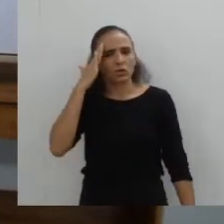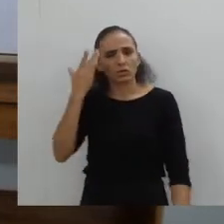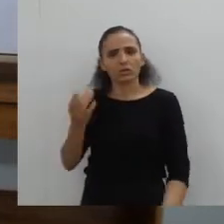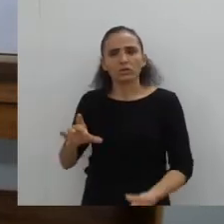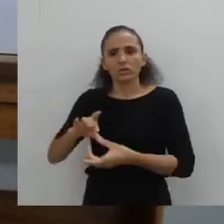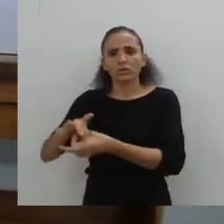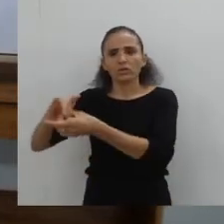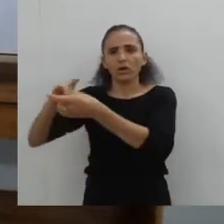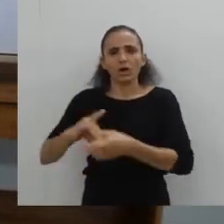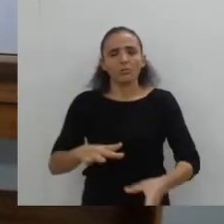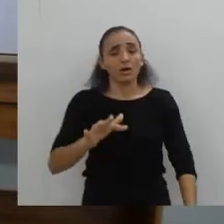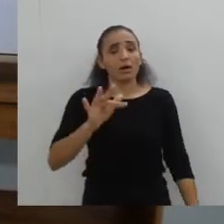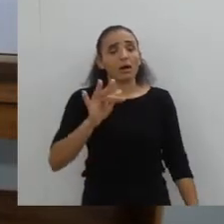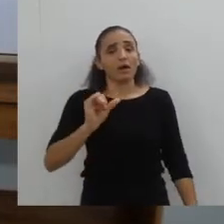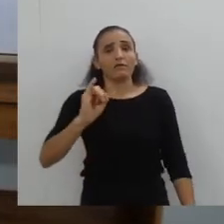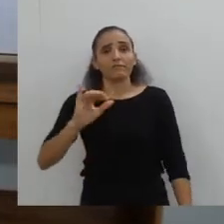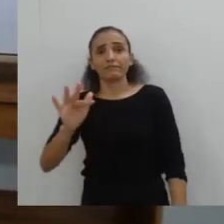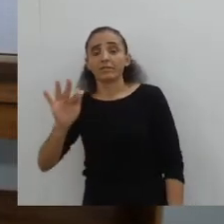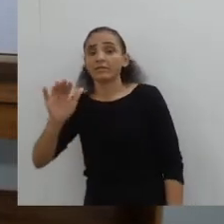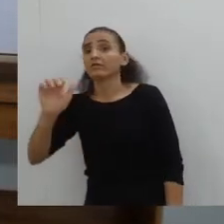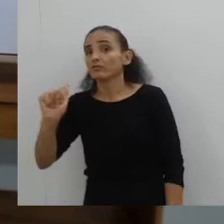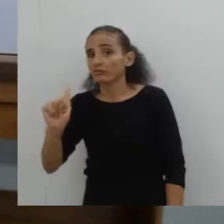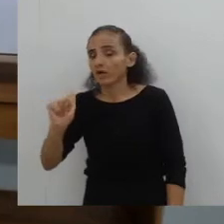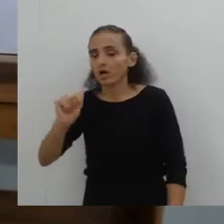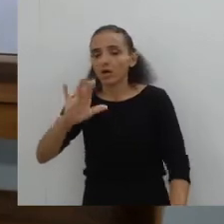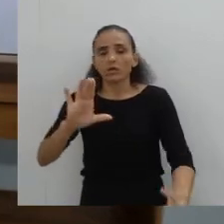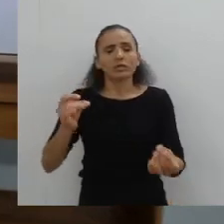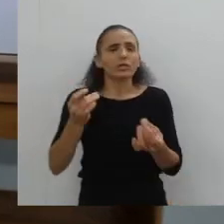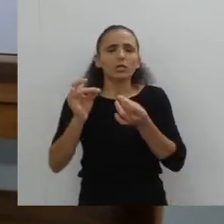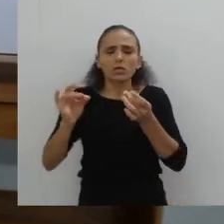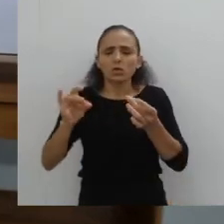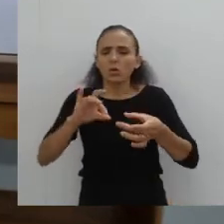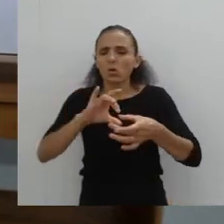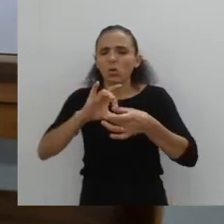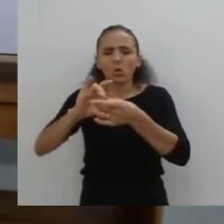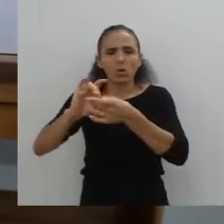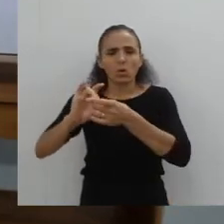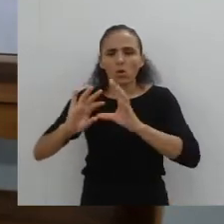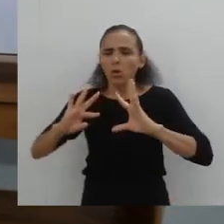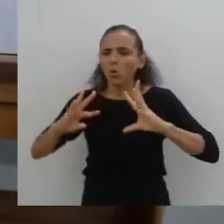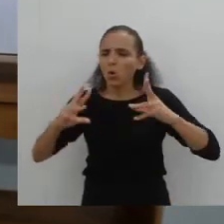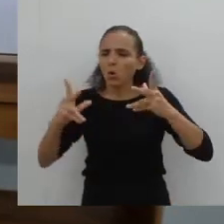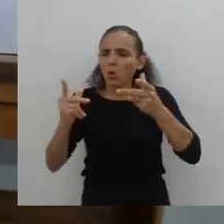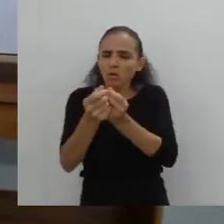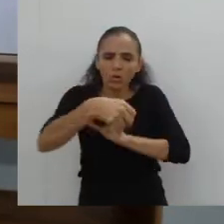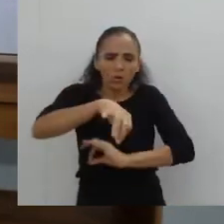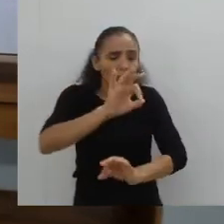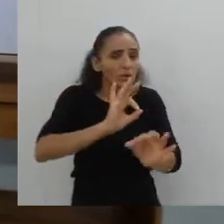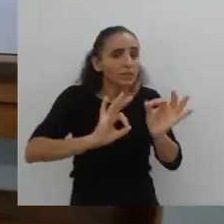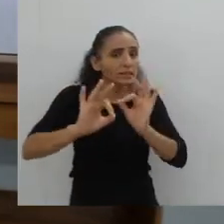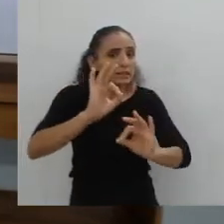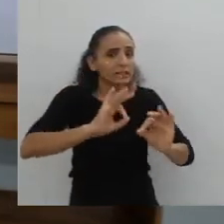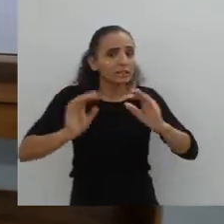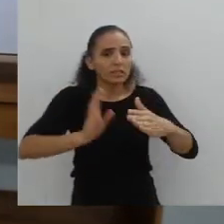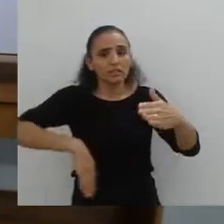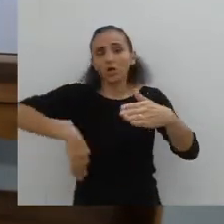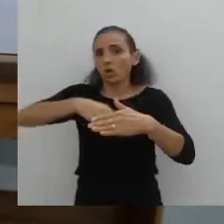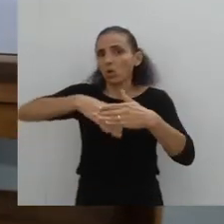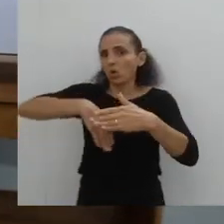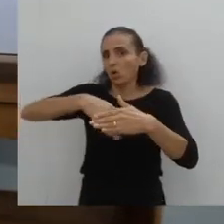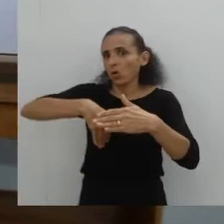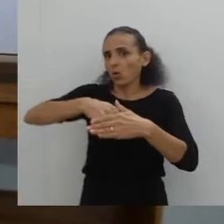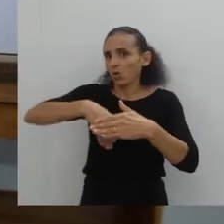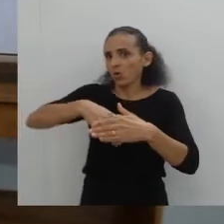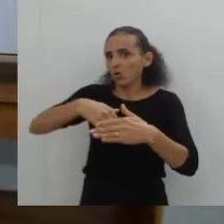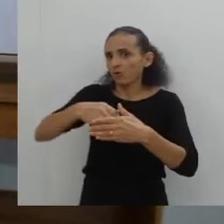A FIFA é a organização que toma conta, que gere o futebol no